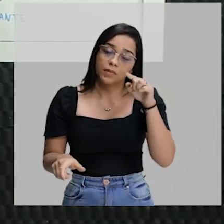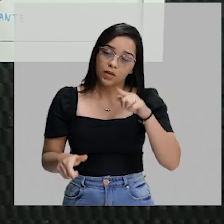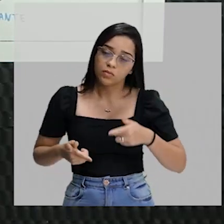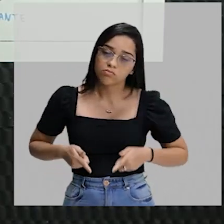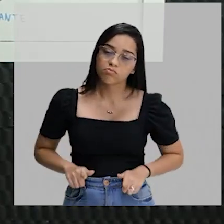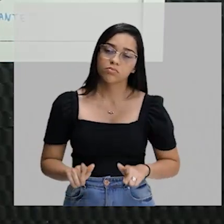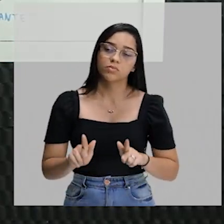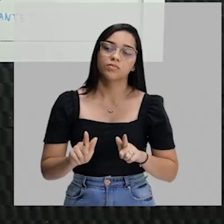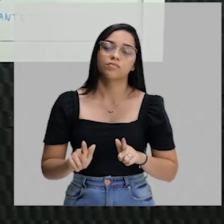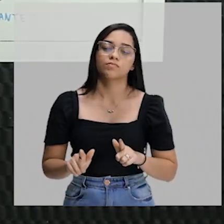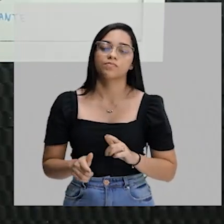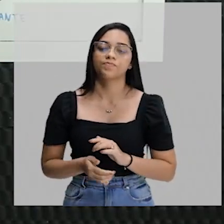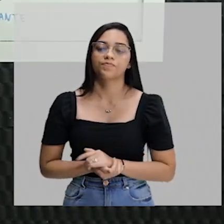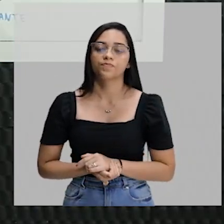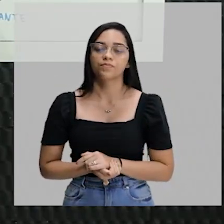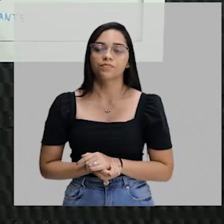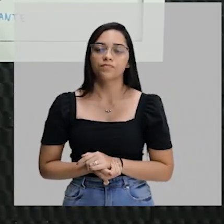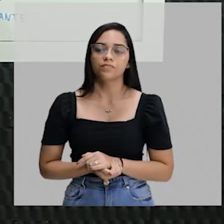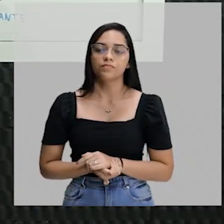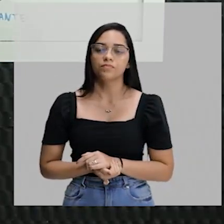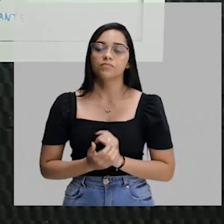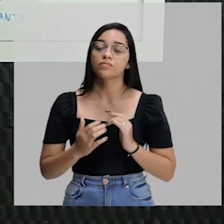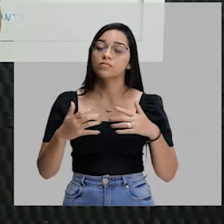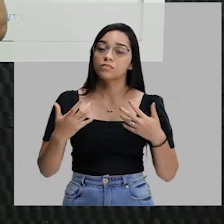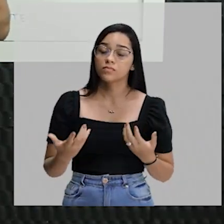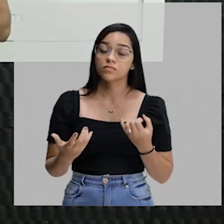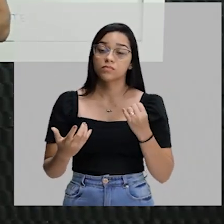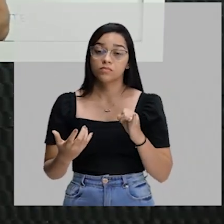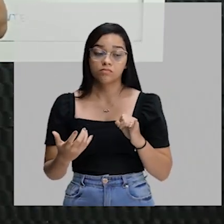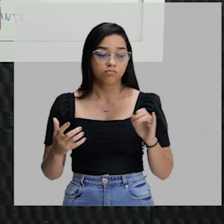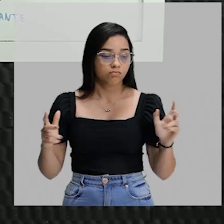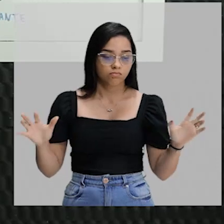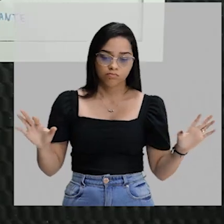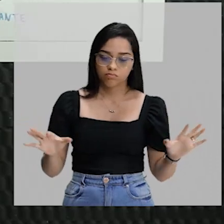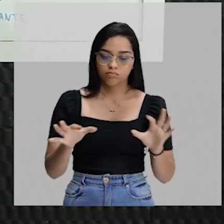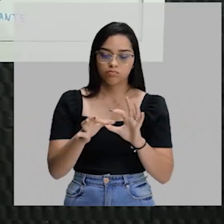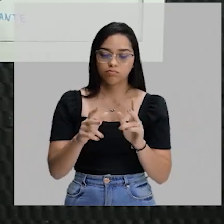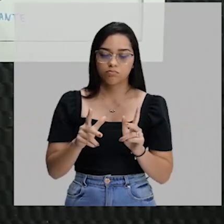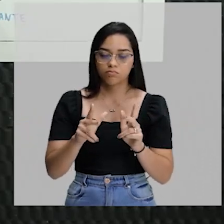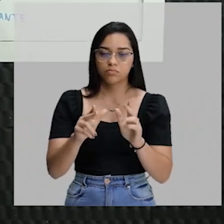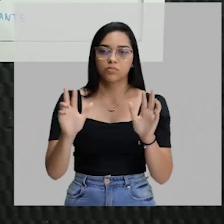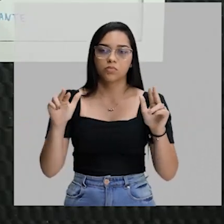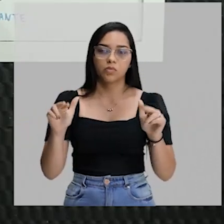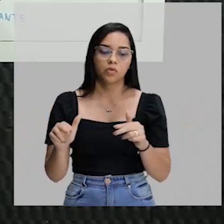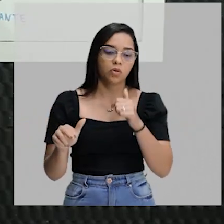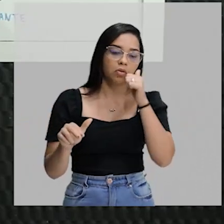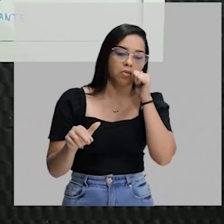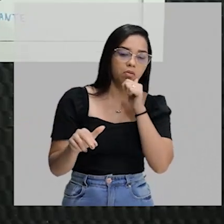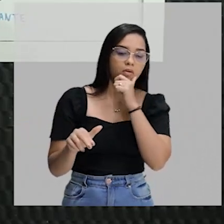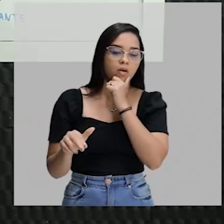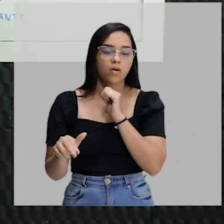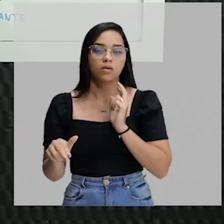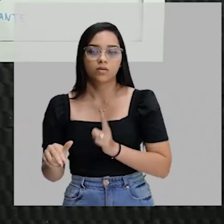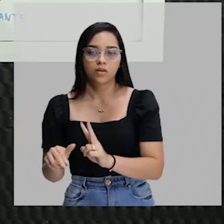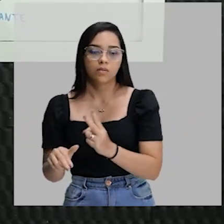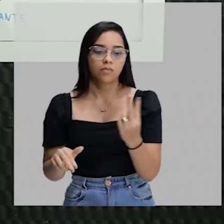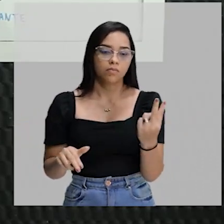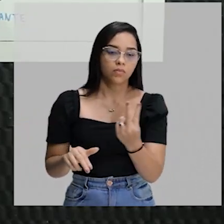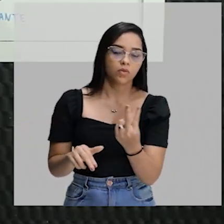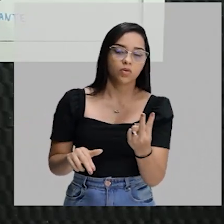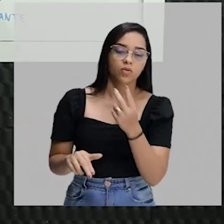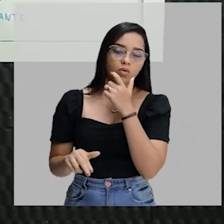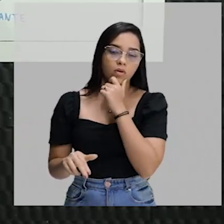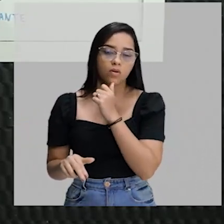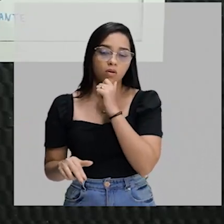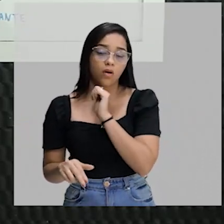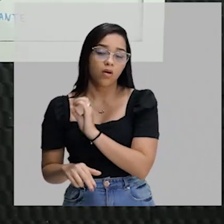gêmeo. São gêmeos idênticos, tá? Então, se é gêmeo idêntico, nunca vou ter um homem ou uma mulher. Sempre vai ser ou